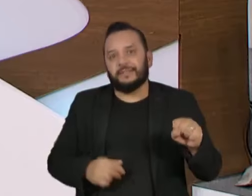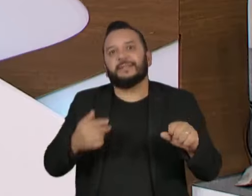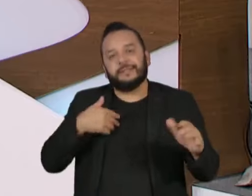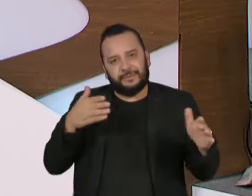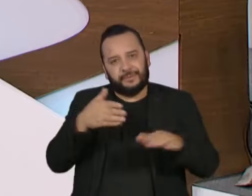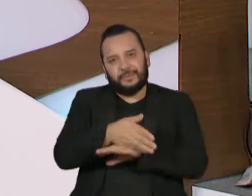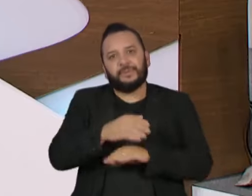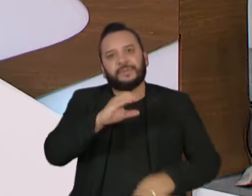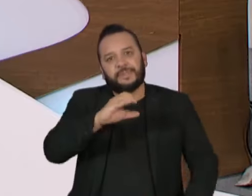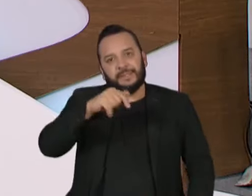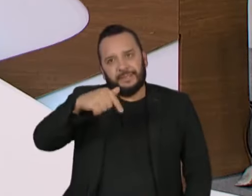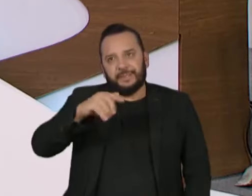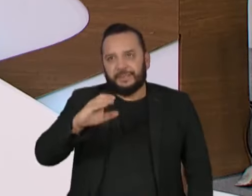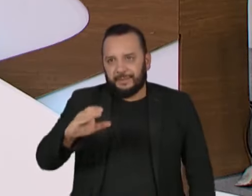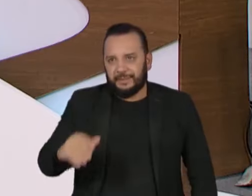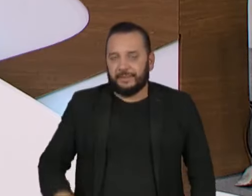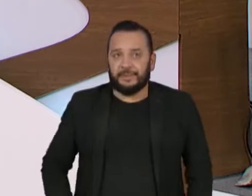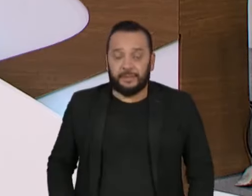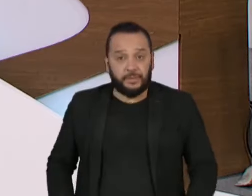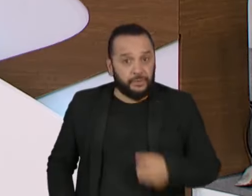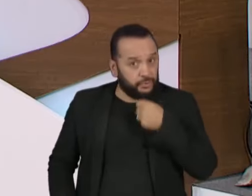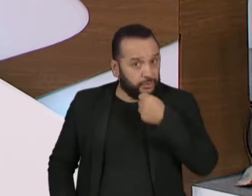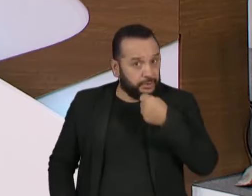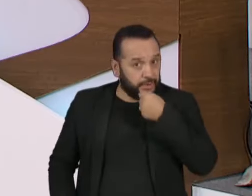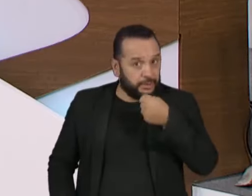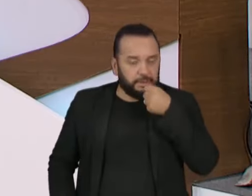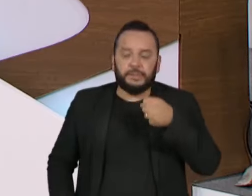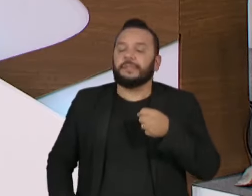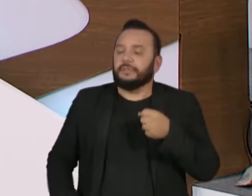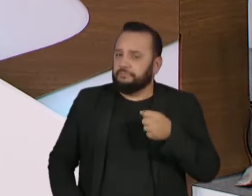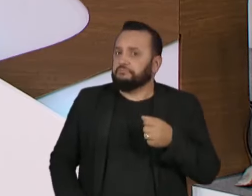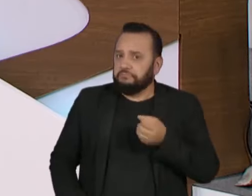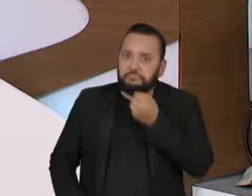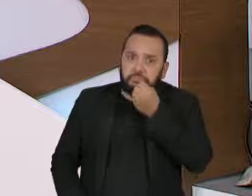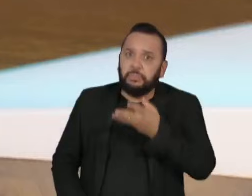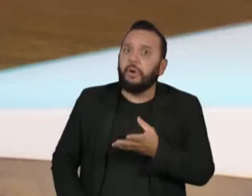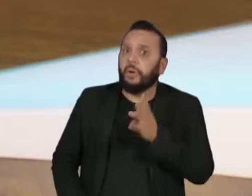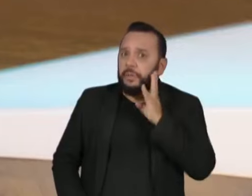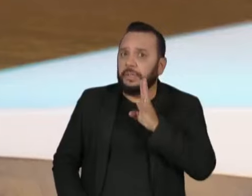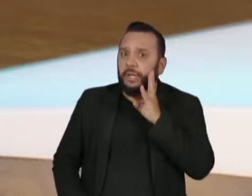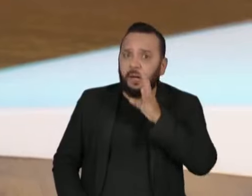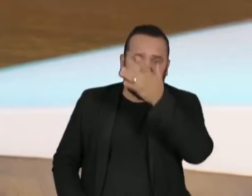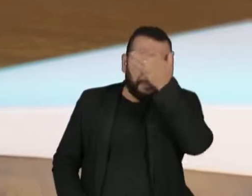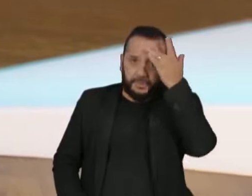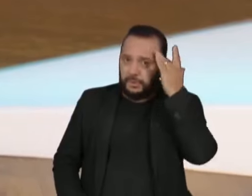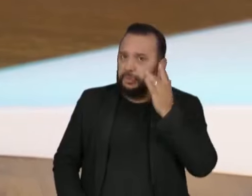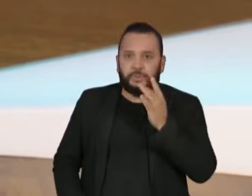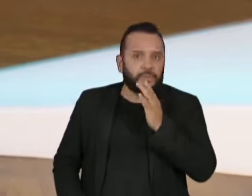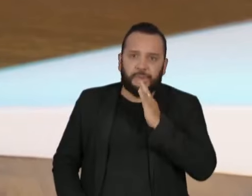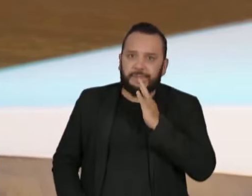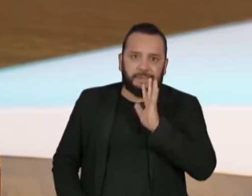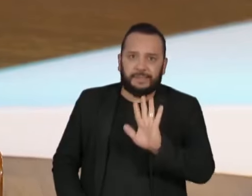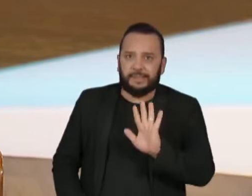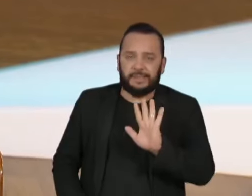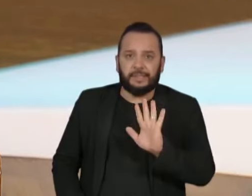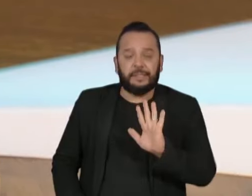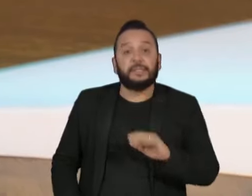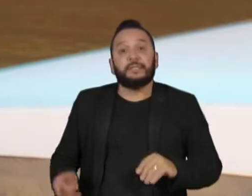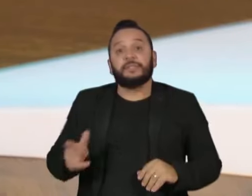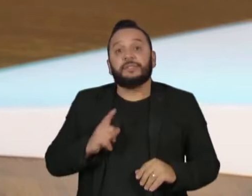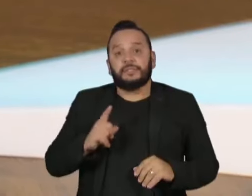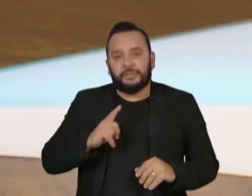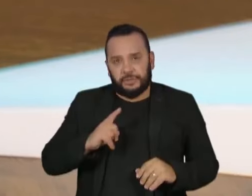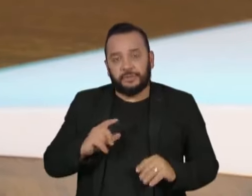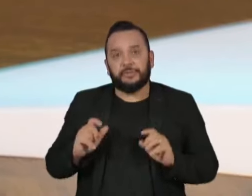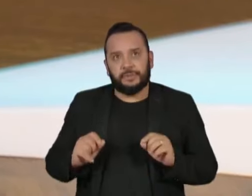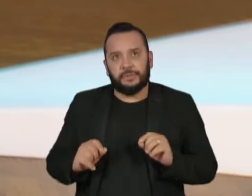ao ao programa jornalistas super legais assim que as pessoas não sabiam que para cada menino que tava na